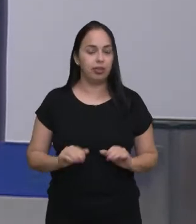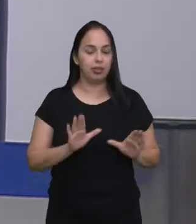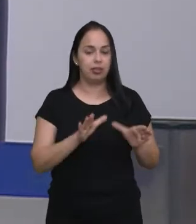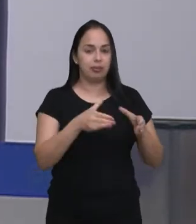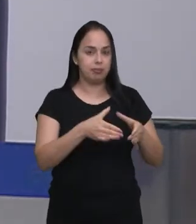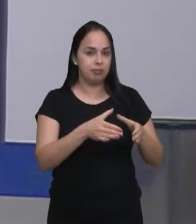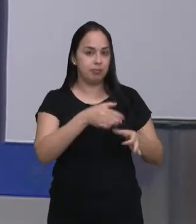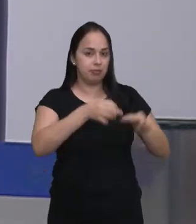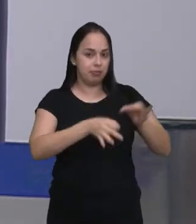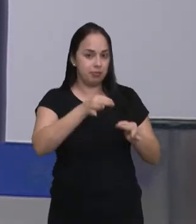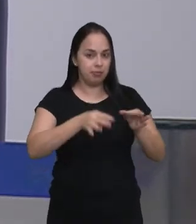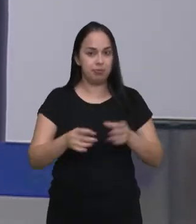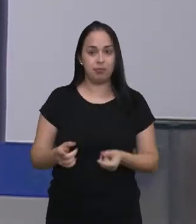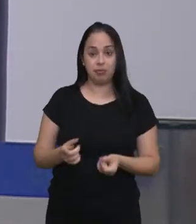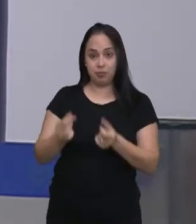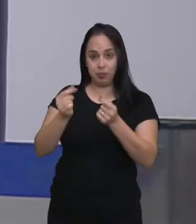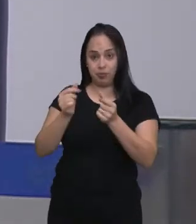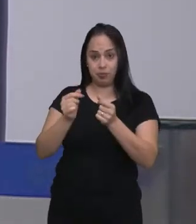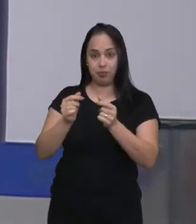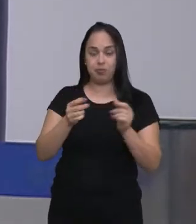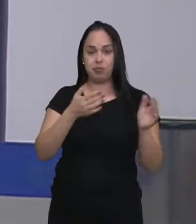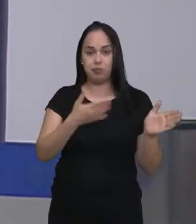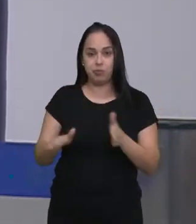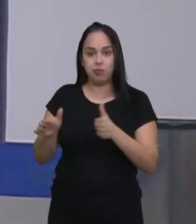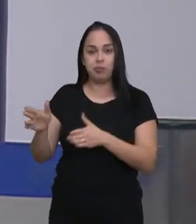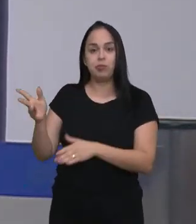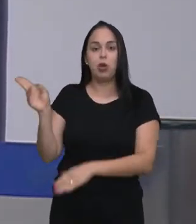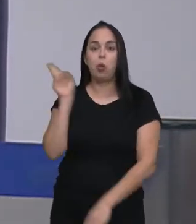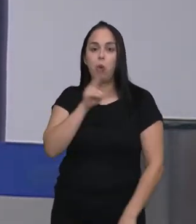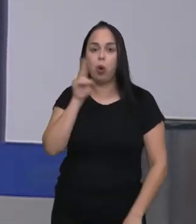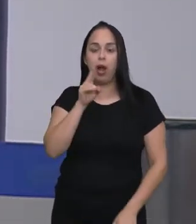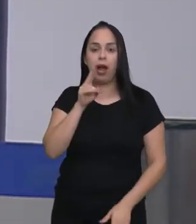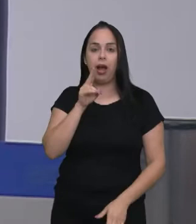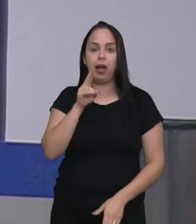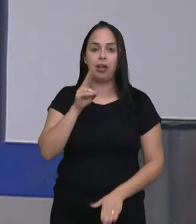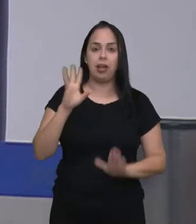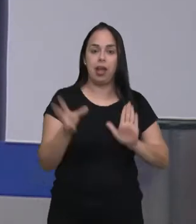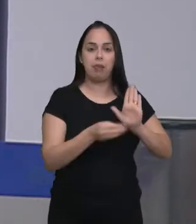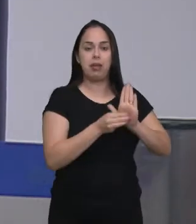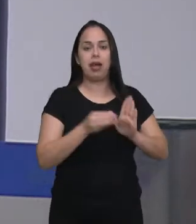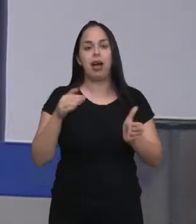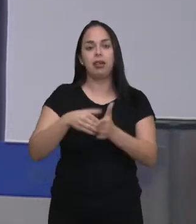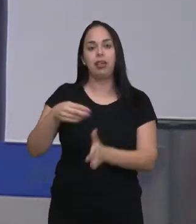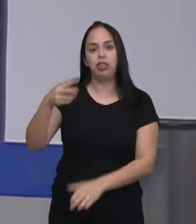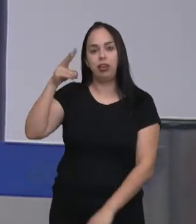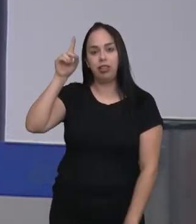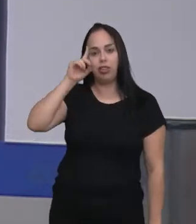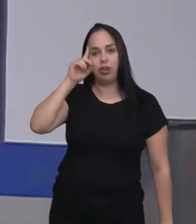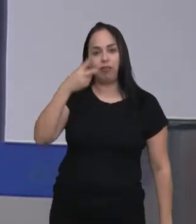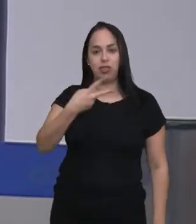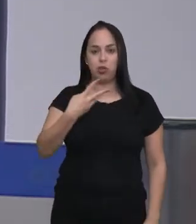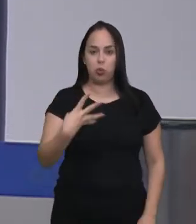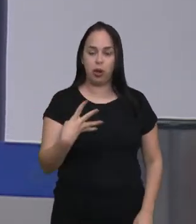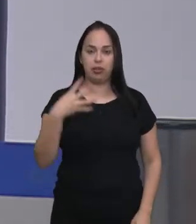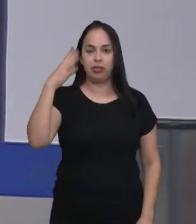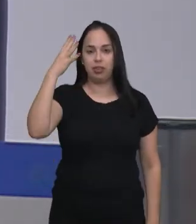de Justiça e Economia, rito urgente, término do prazo para emendas, 24 de fevereiro